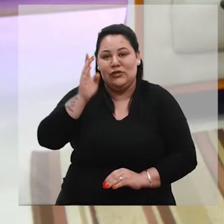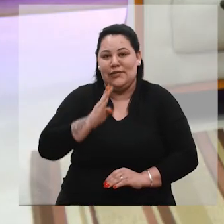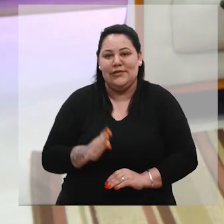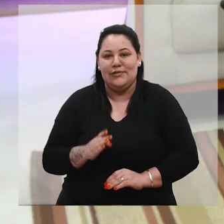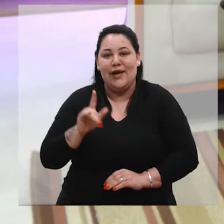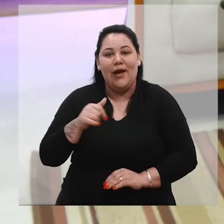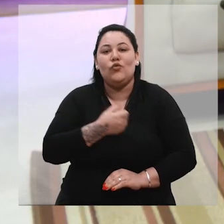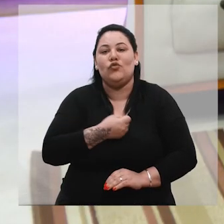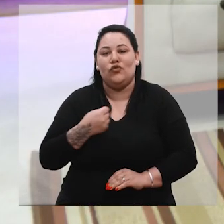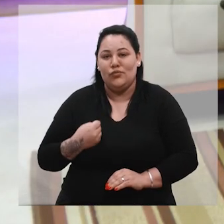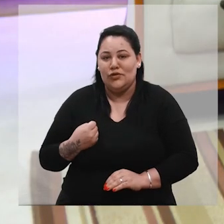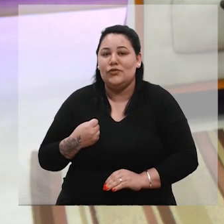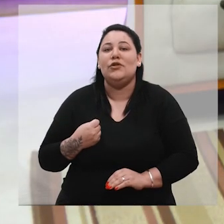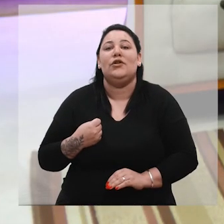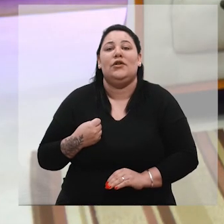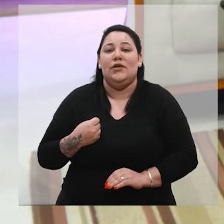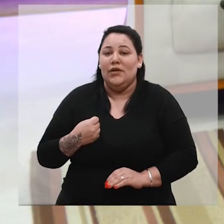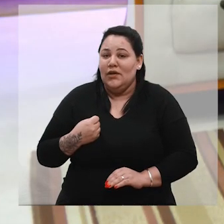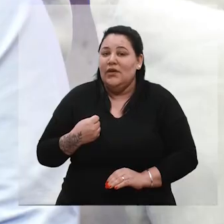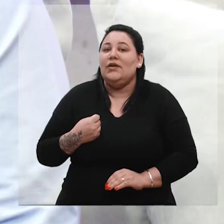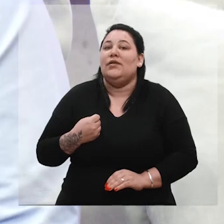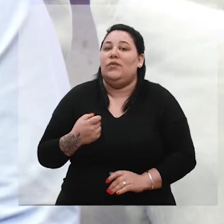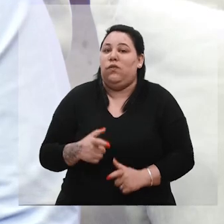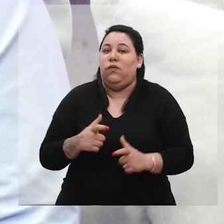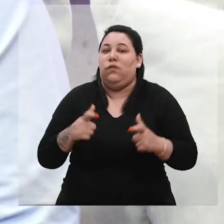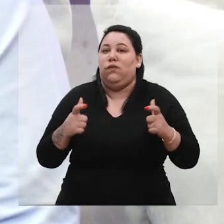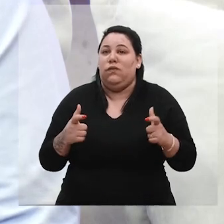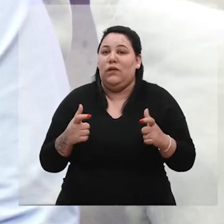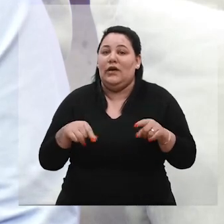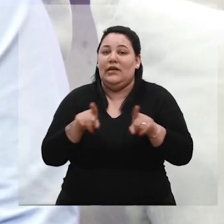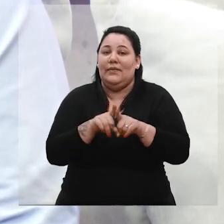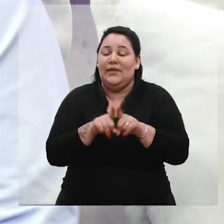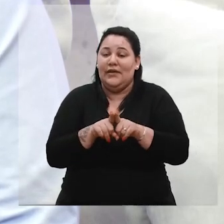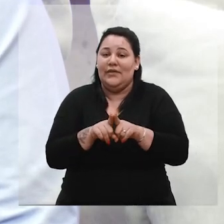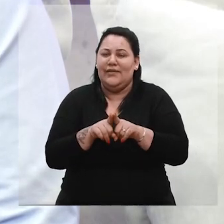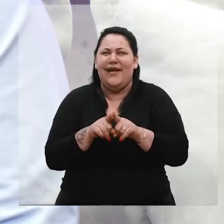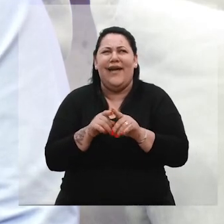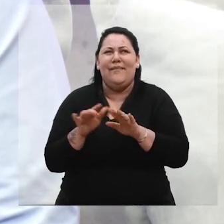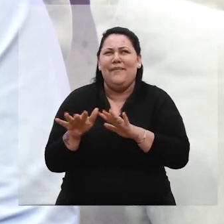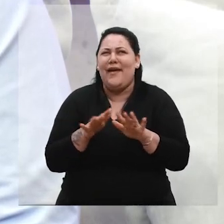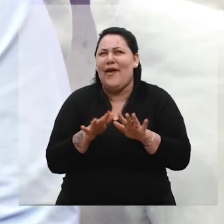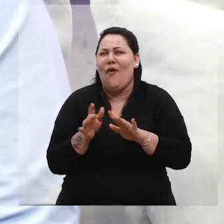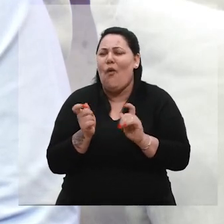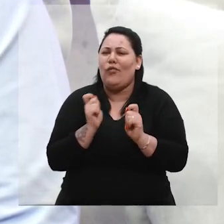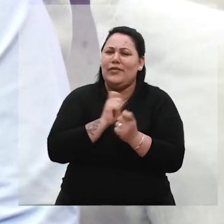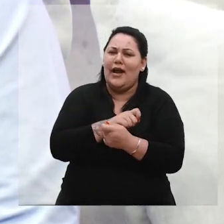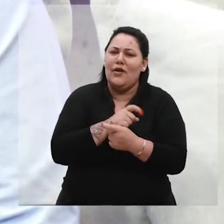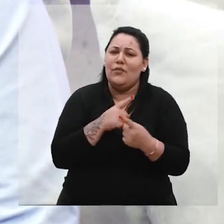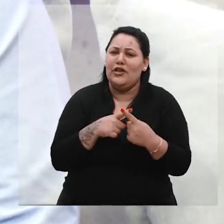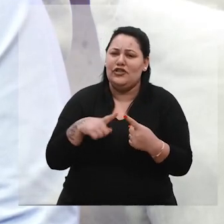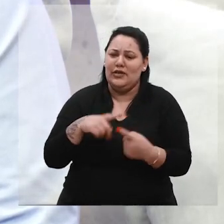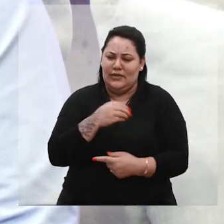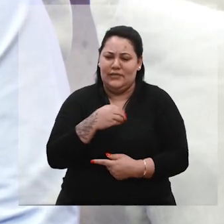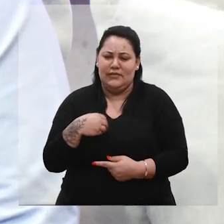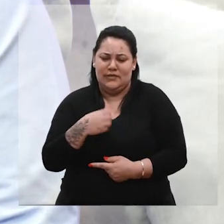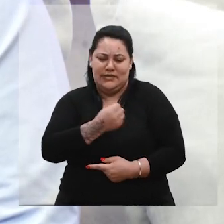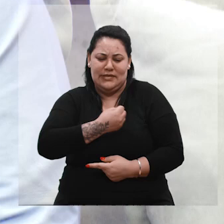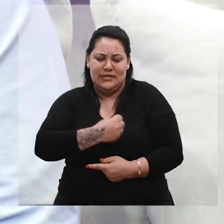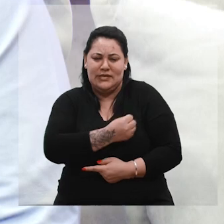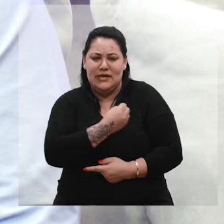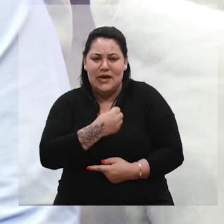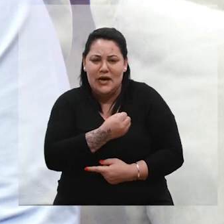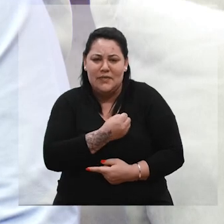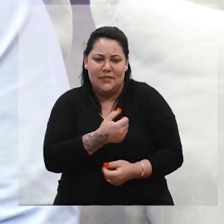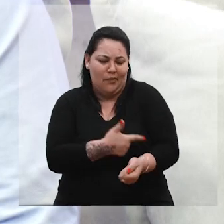Nossa. Então, é um número muito alto que é meio contraditório, porque apesar de a gente ter exames de rastreio, a gente ter